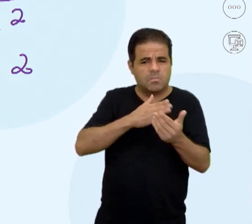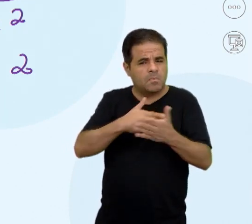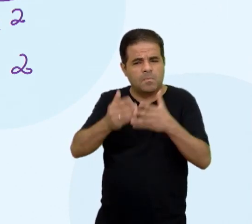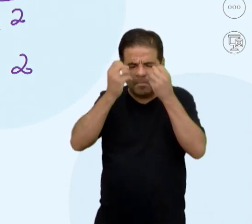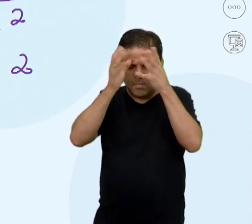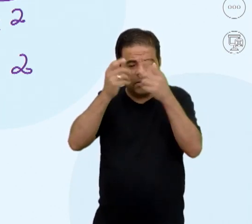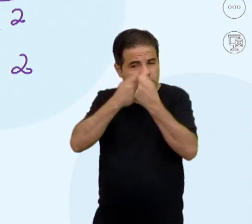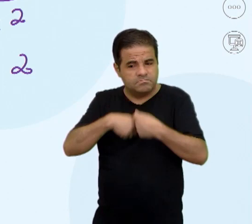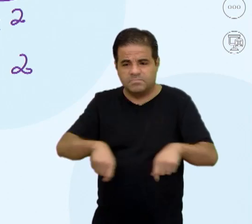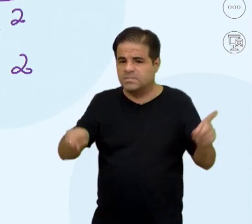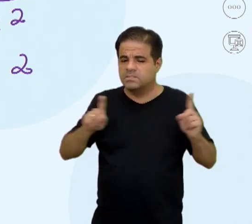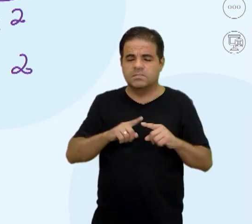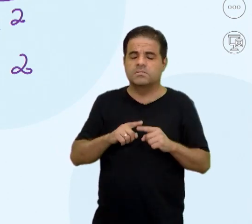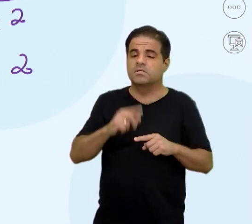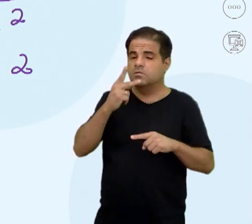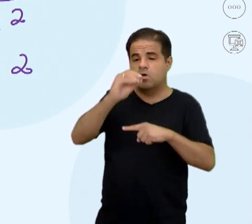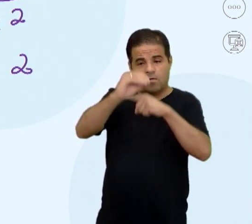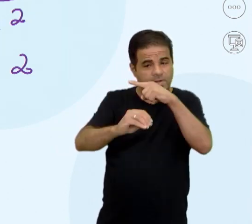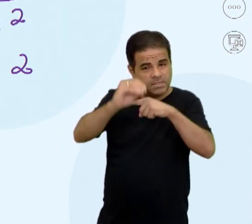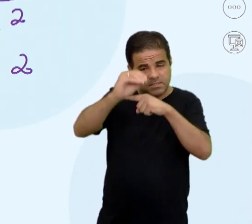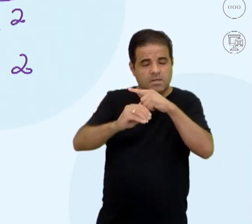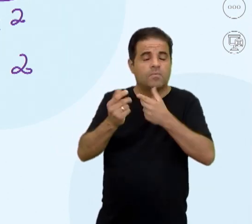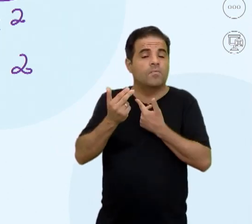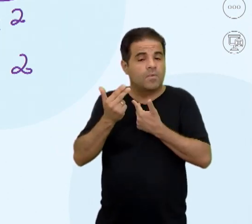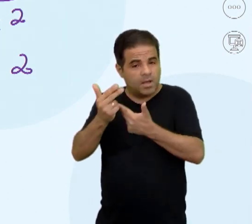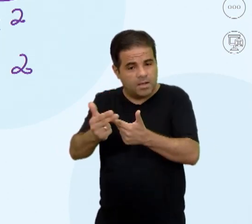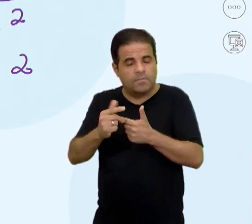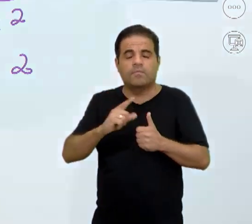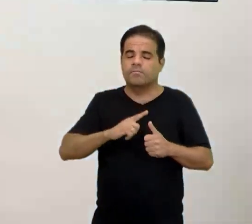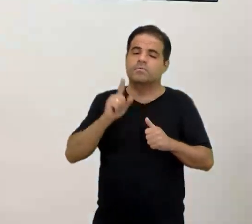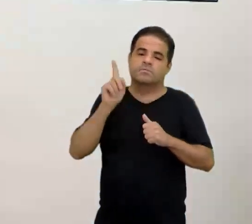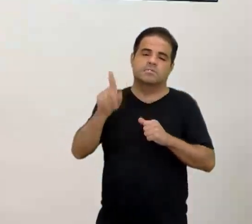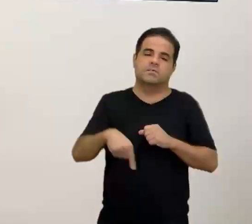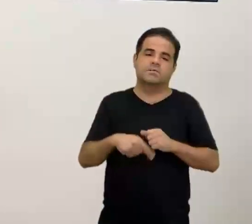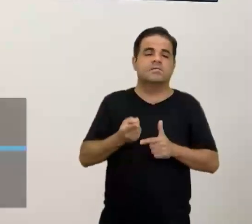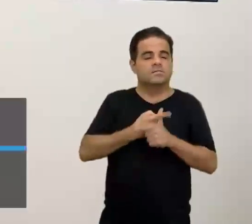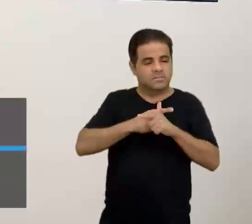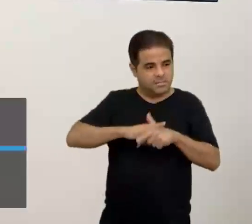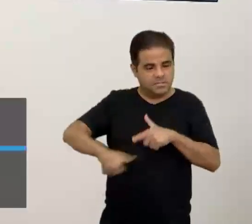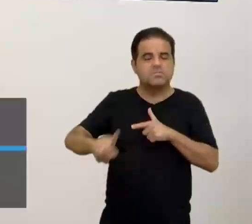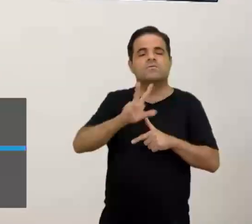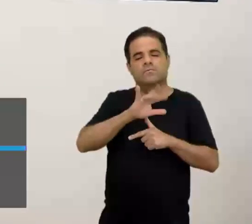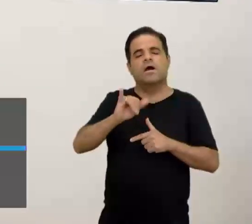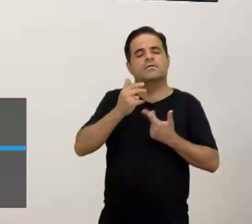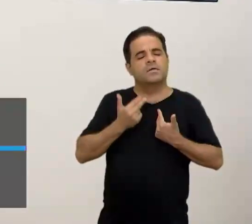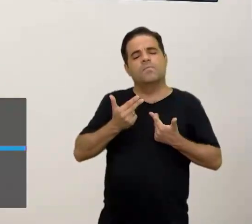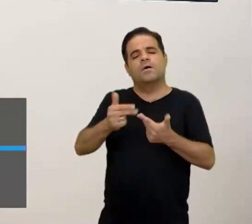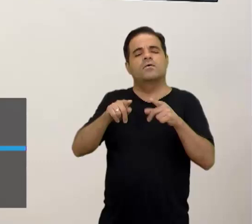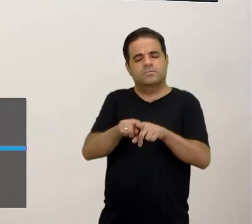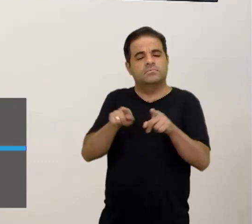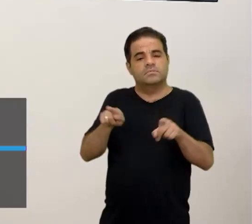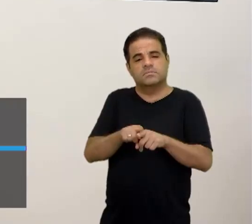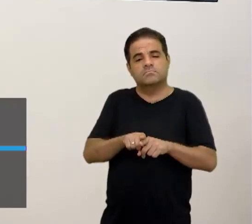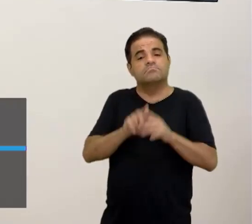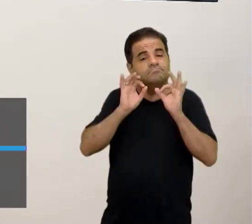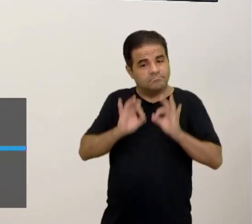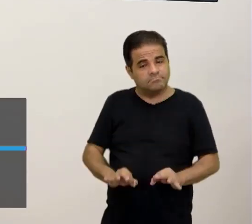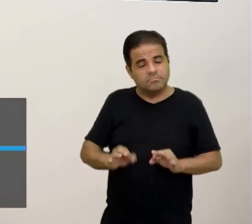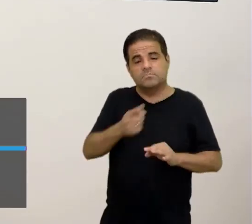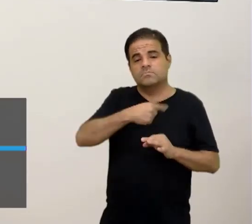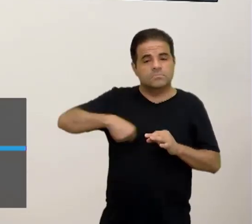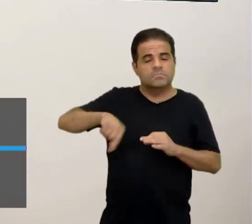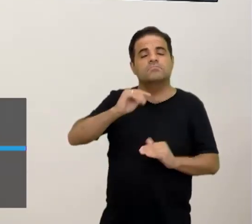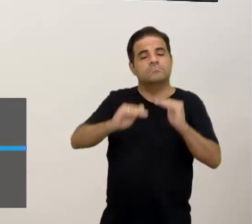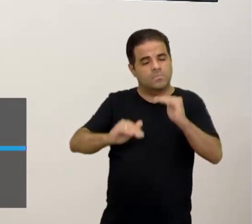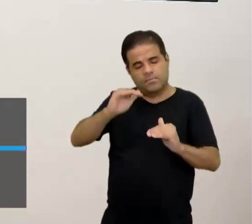nem precisaria, né? Como as frações são iguais, então essas divisões elas vão ser iguais também. Então, de fato, os lados